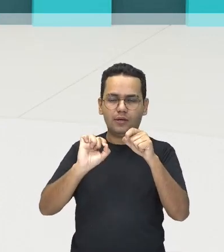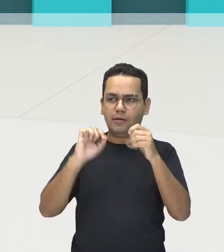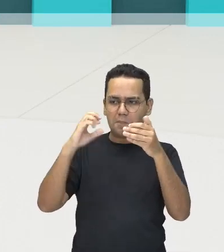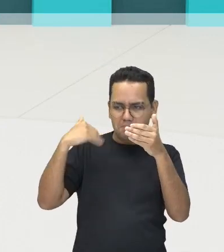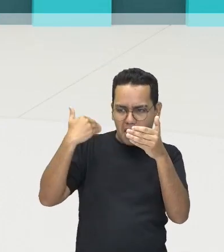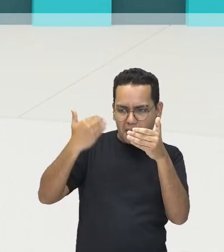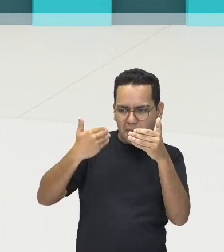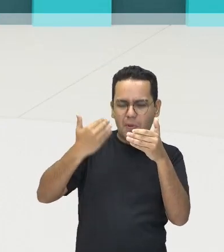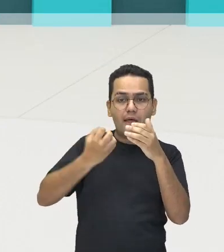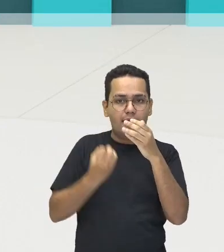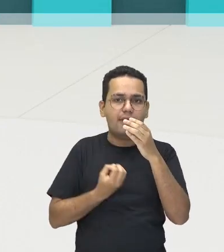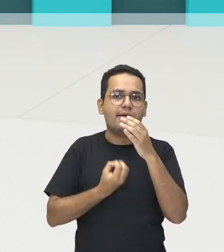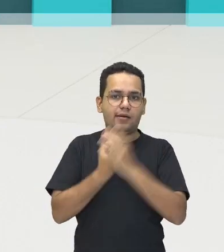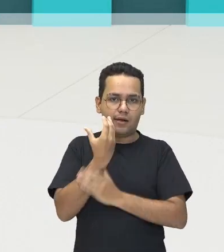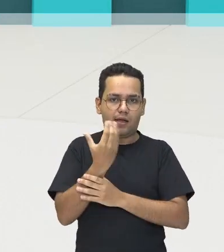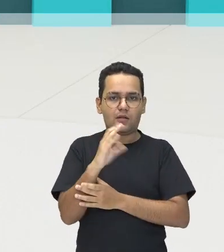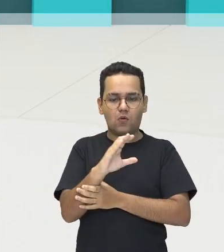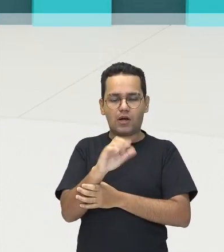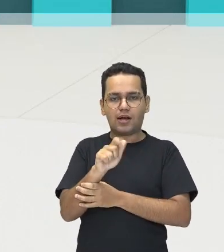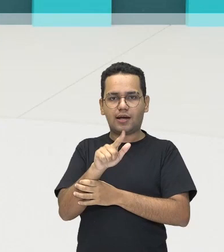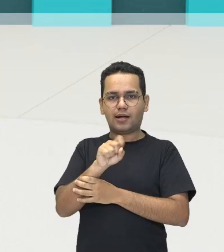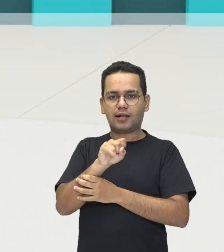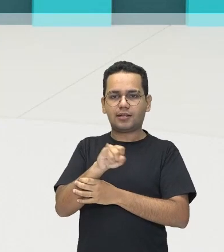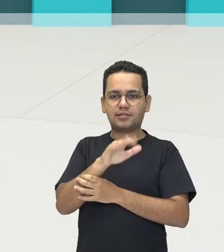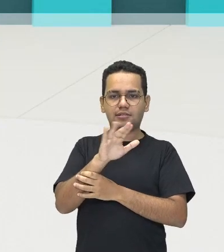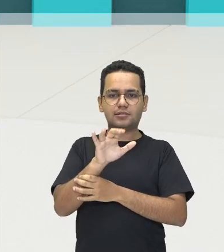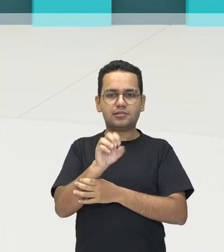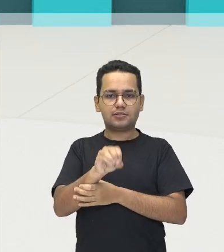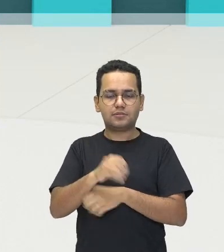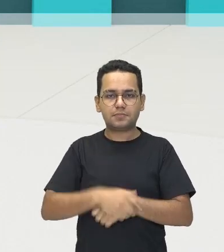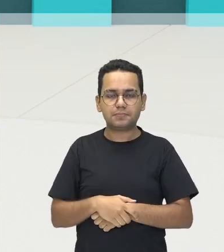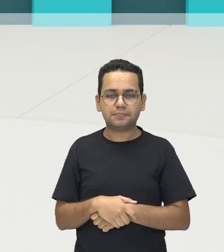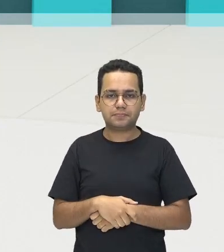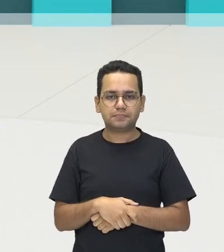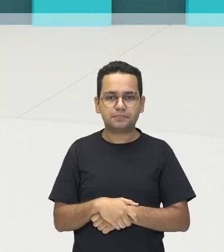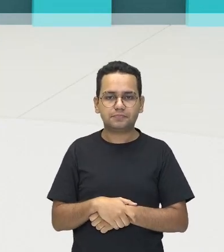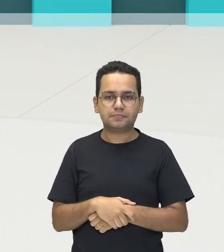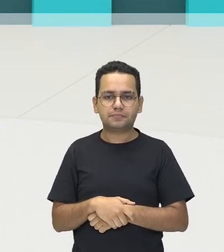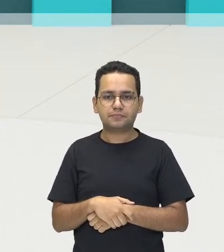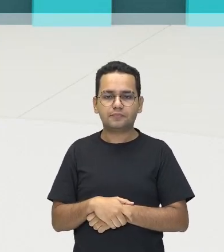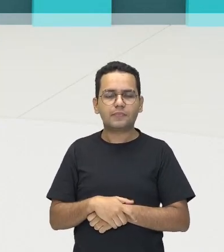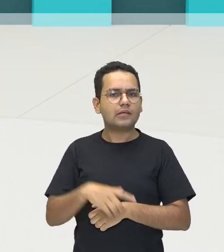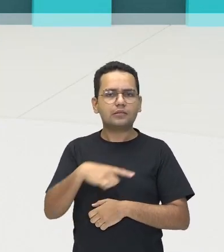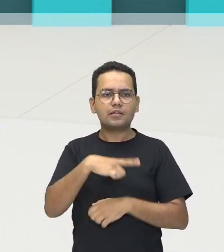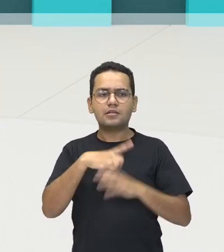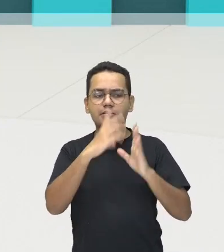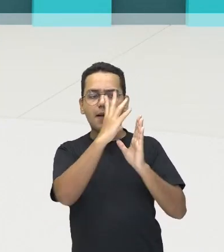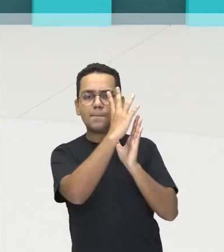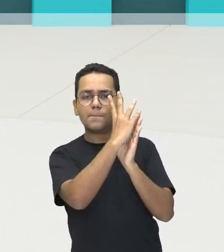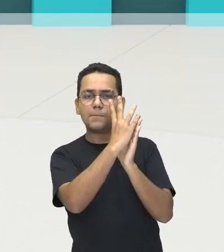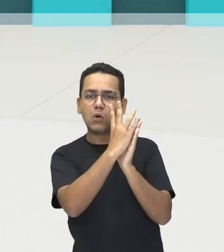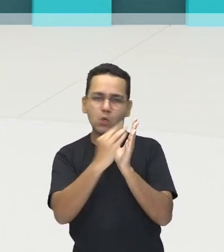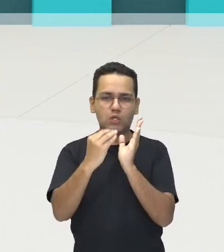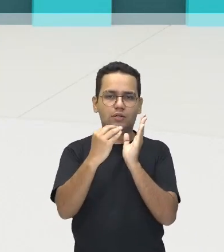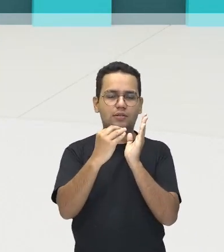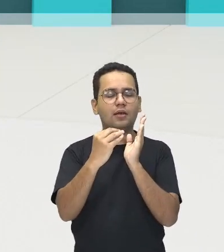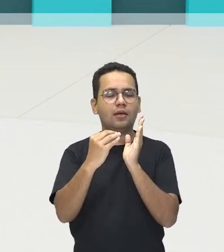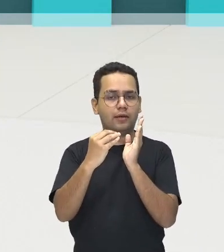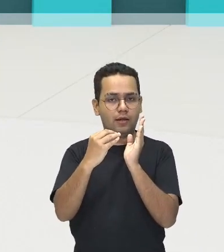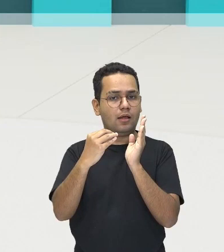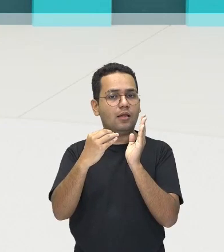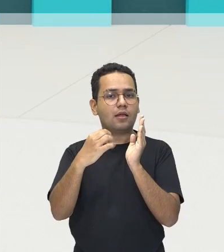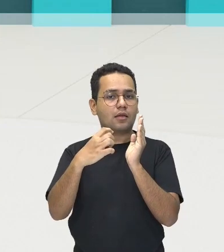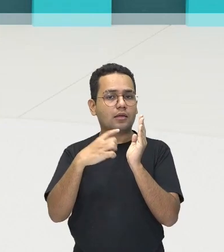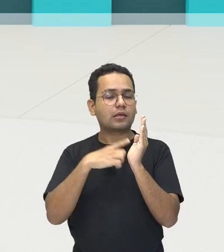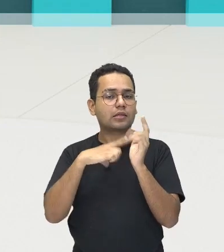em relação à Grécia, em relação a Roma, vai, se inspirar aí nesses caras dessas duas grandes cidades,